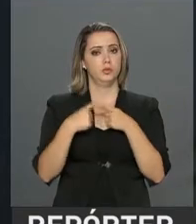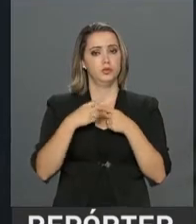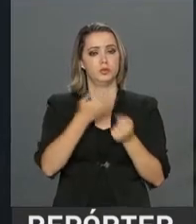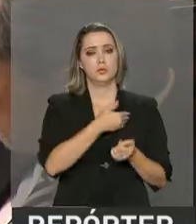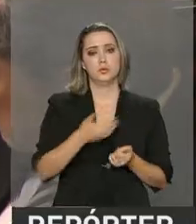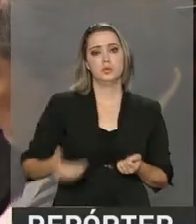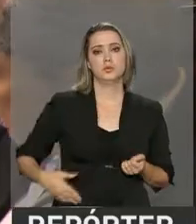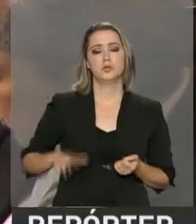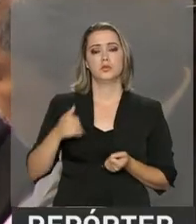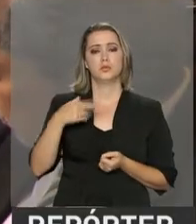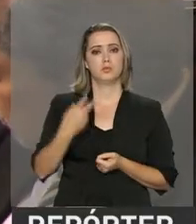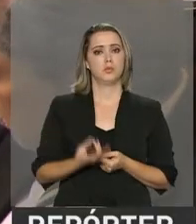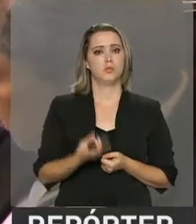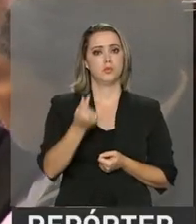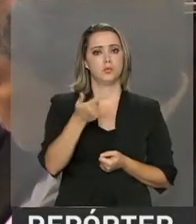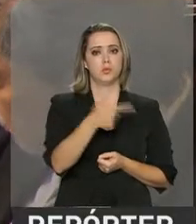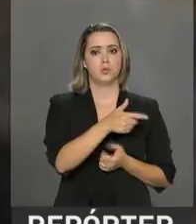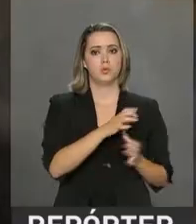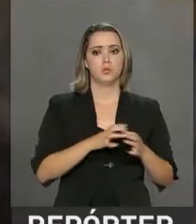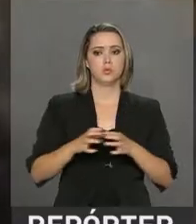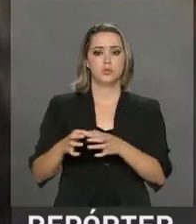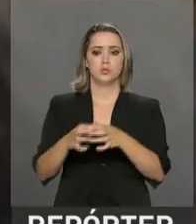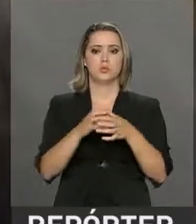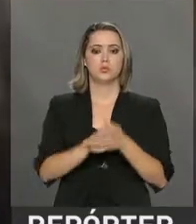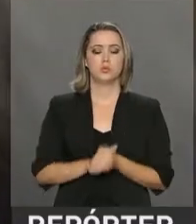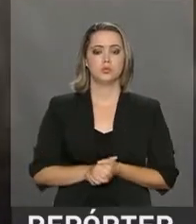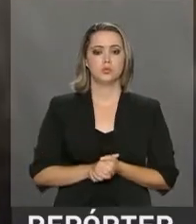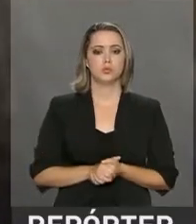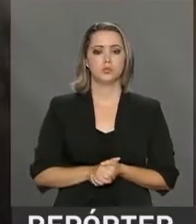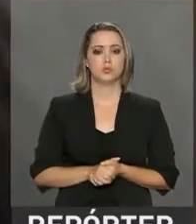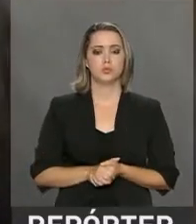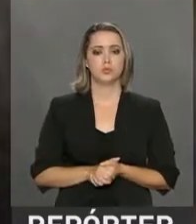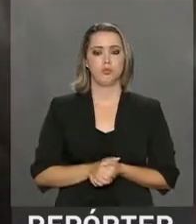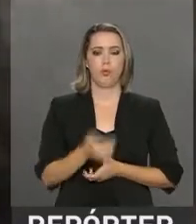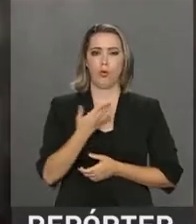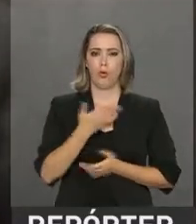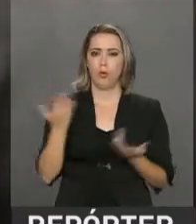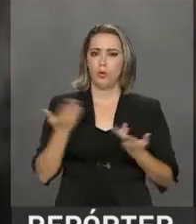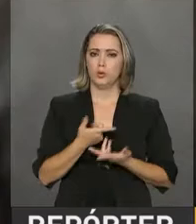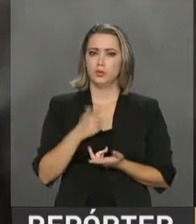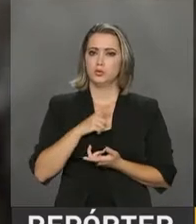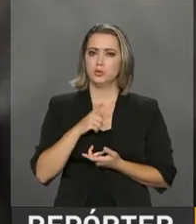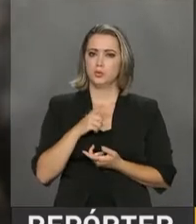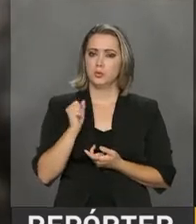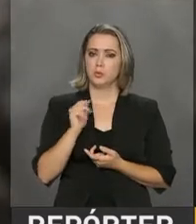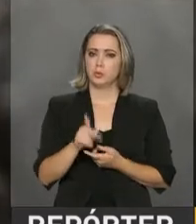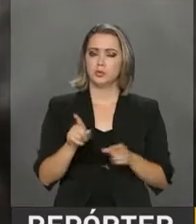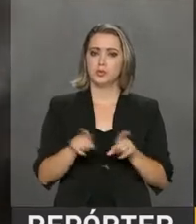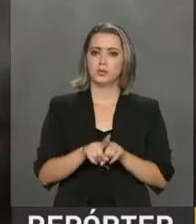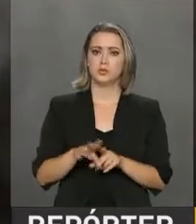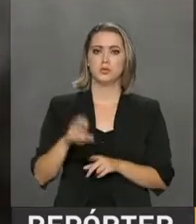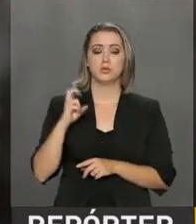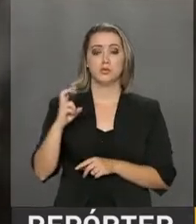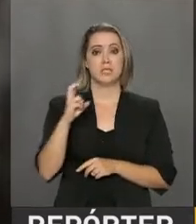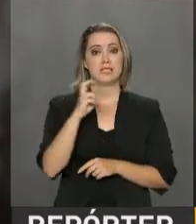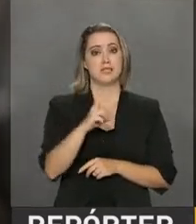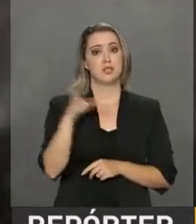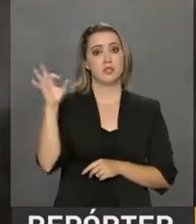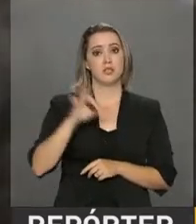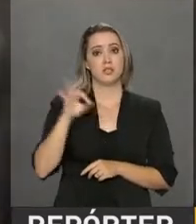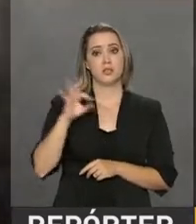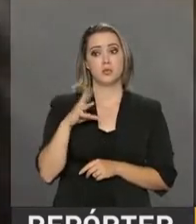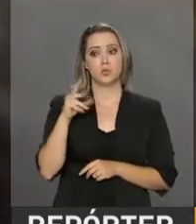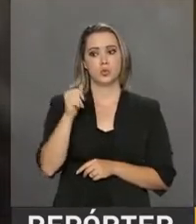ter mais dinheiro para outras áreas. Hoje nós temos uma situação onde a Previdência está levando 55%